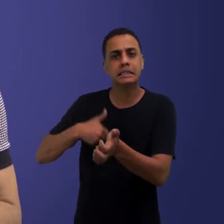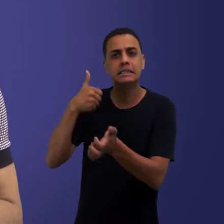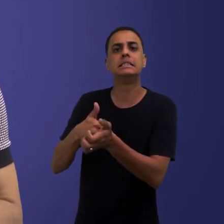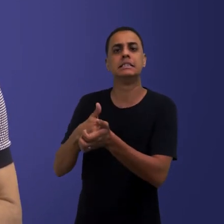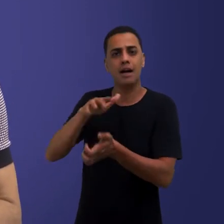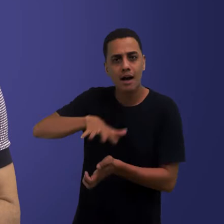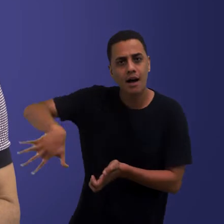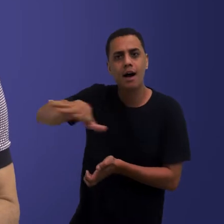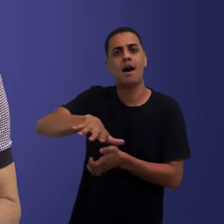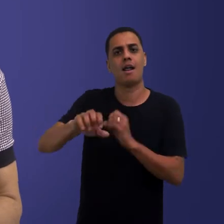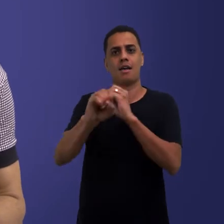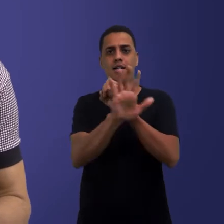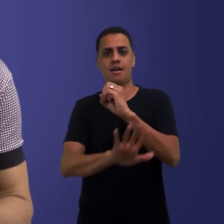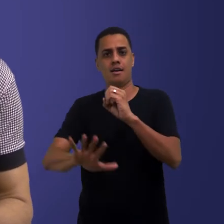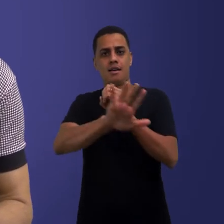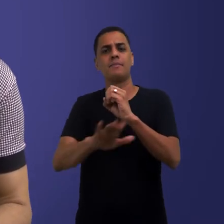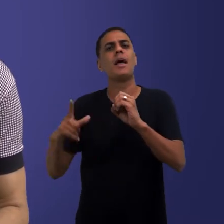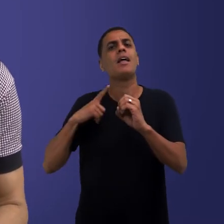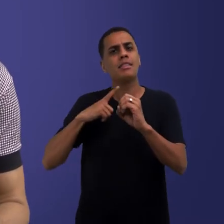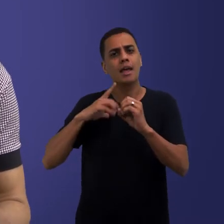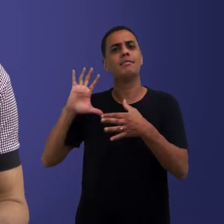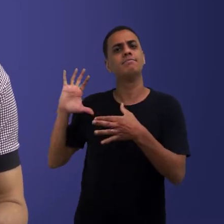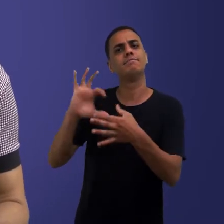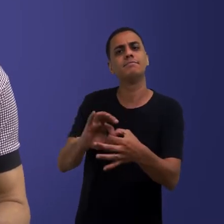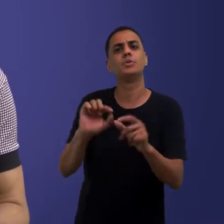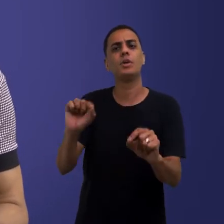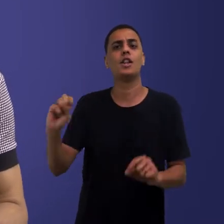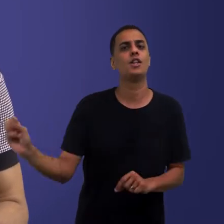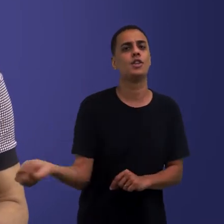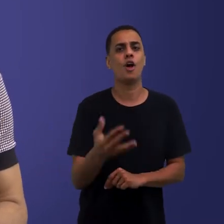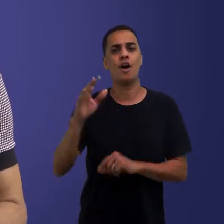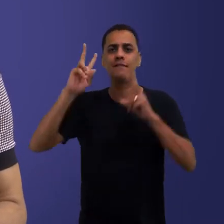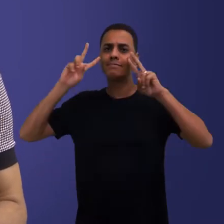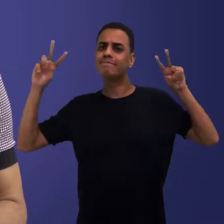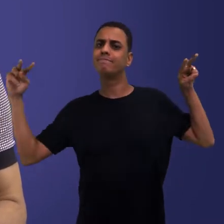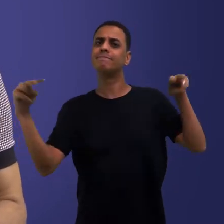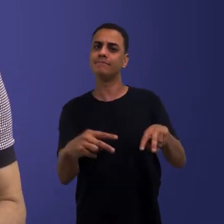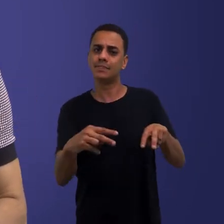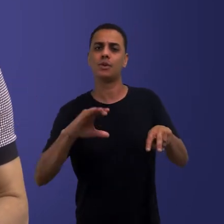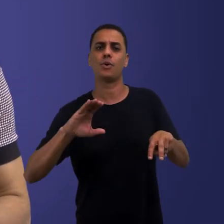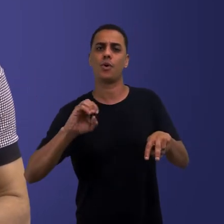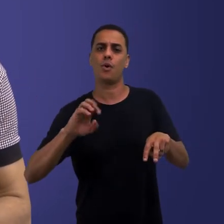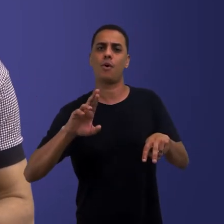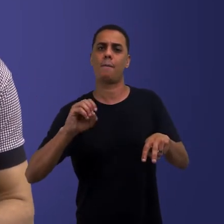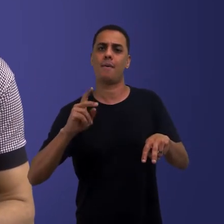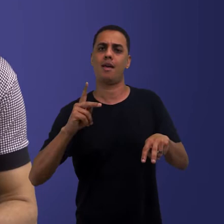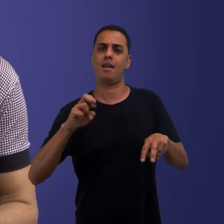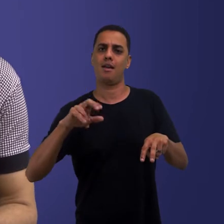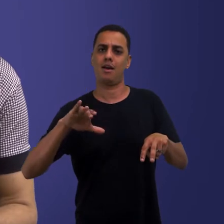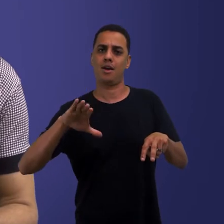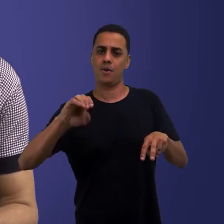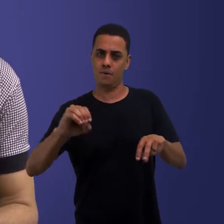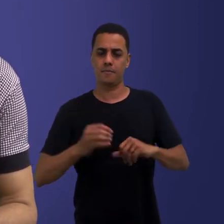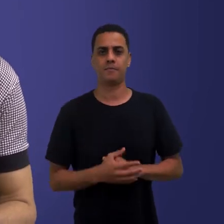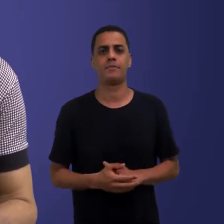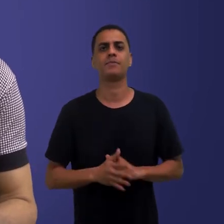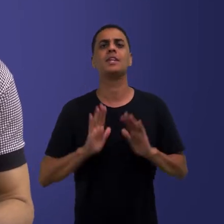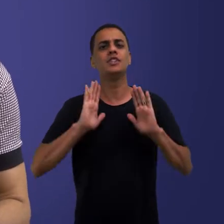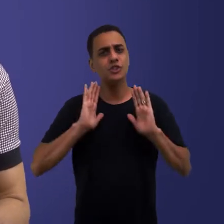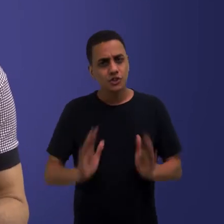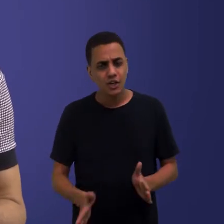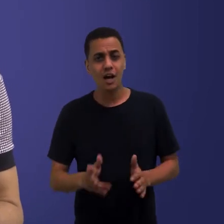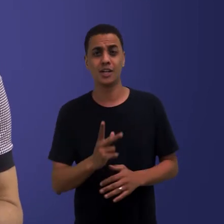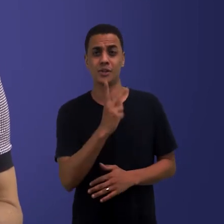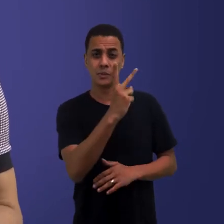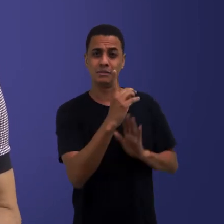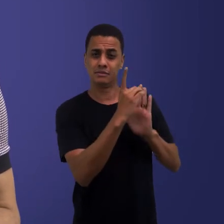Atualmente, a astronomia vive uma nova revolução copernicana. Há pouco mais de duas décadas,